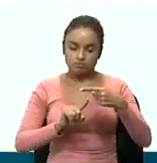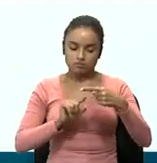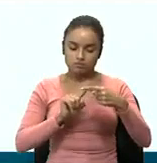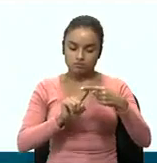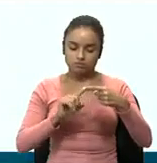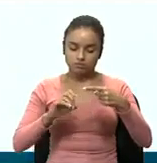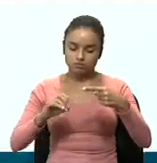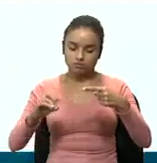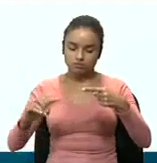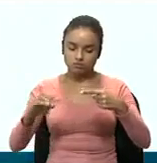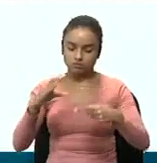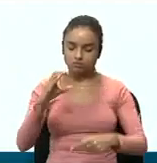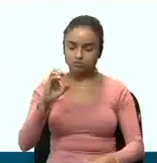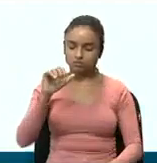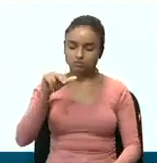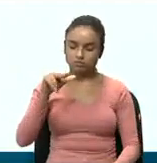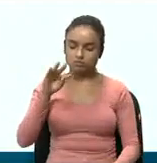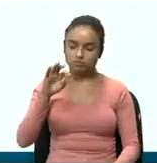100.